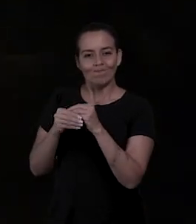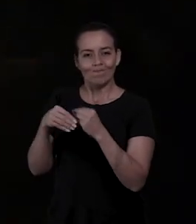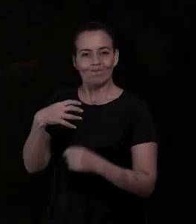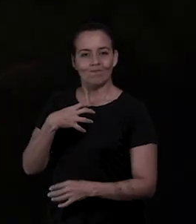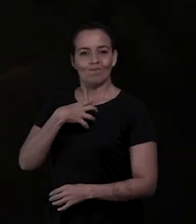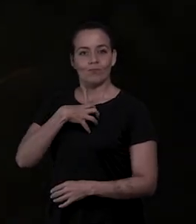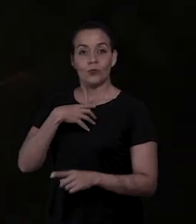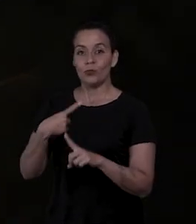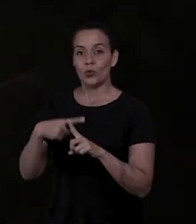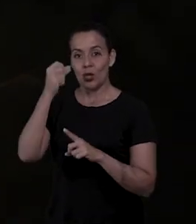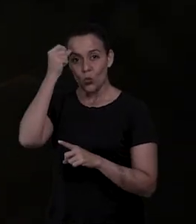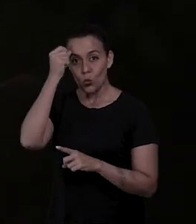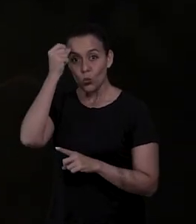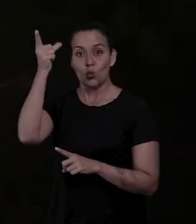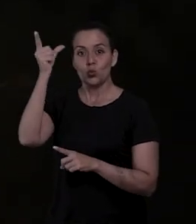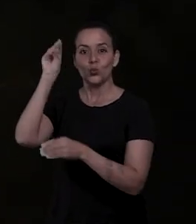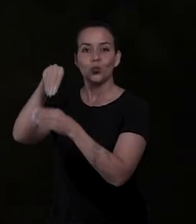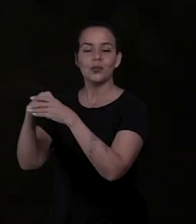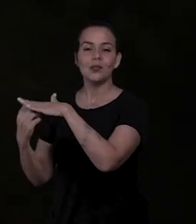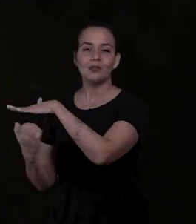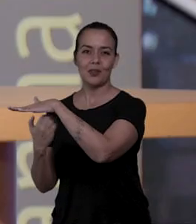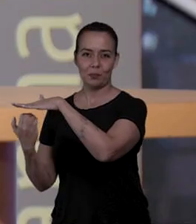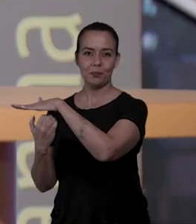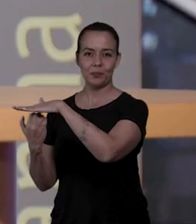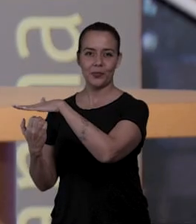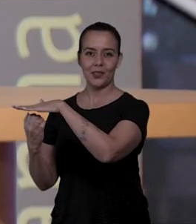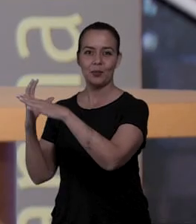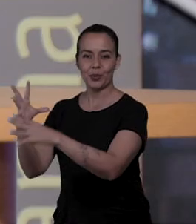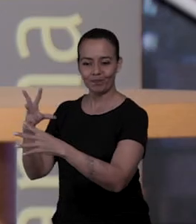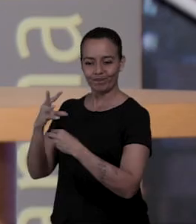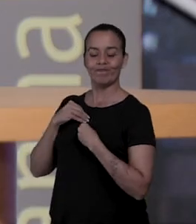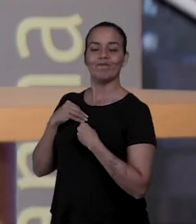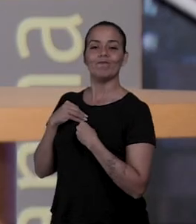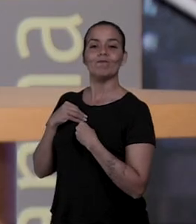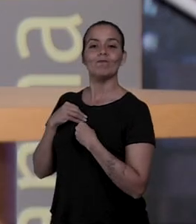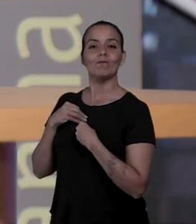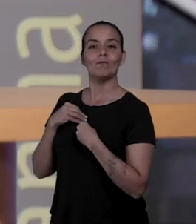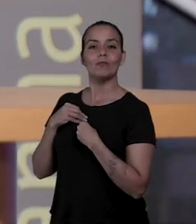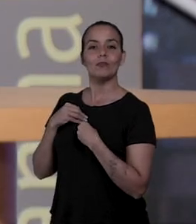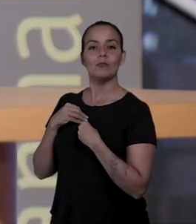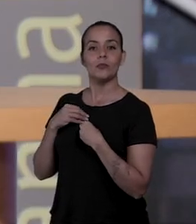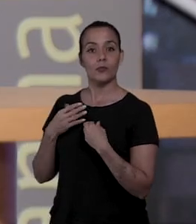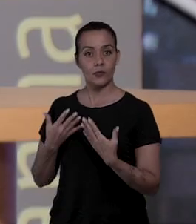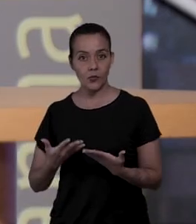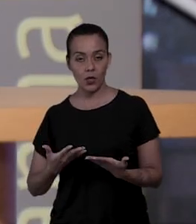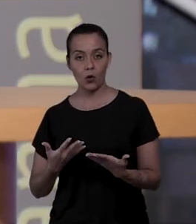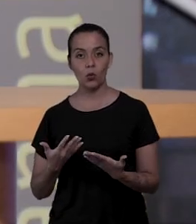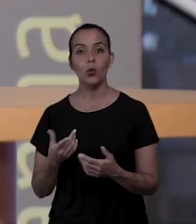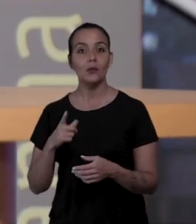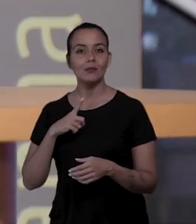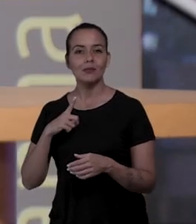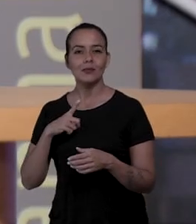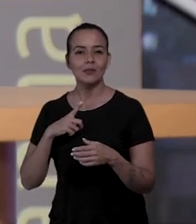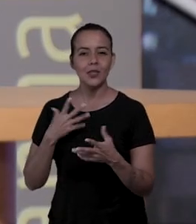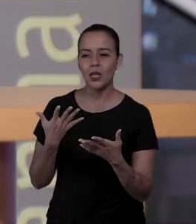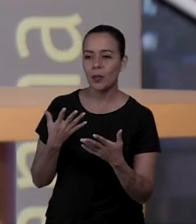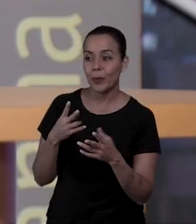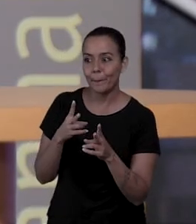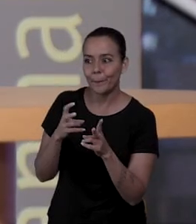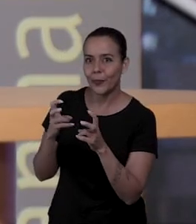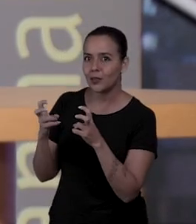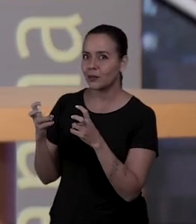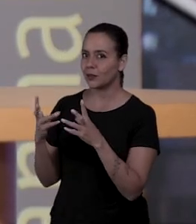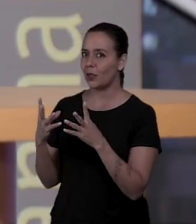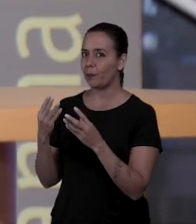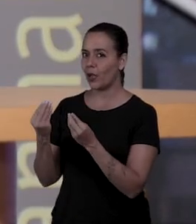uma depleição simbólica, né, que é uma falta de elementos simbólicos da